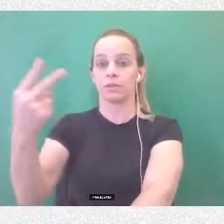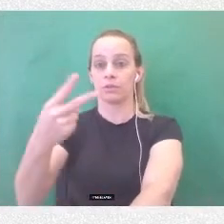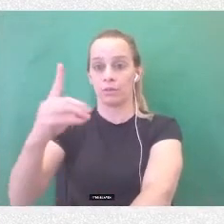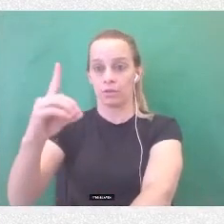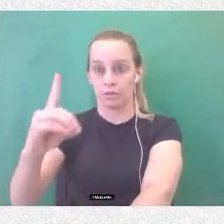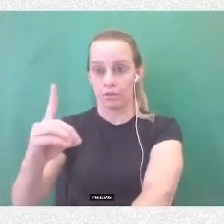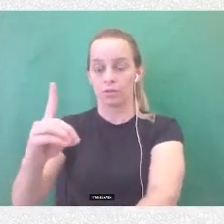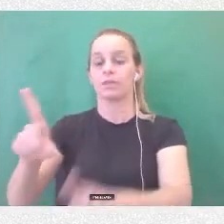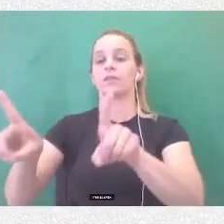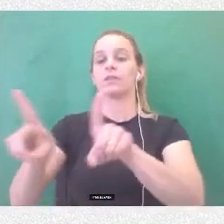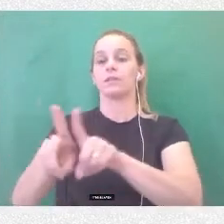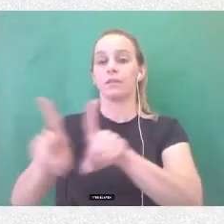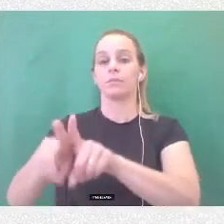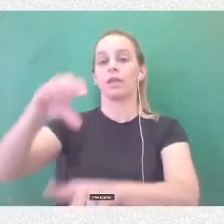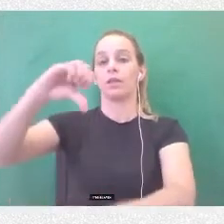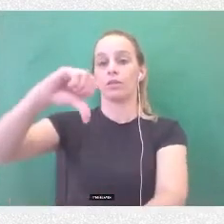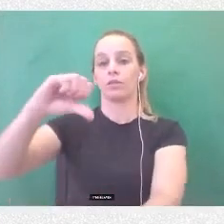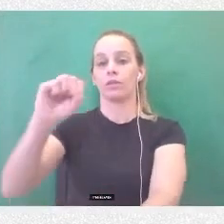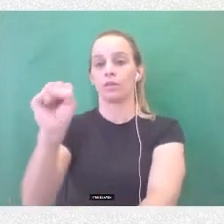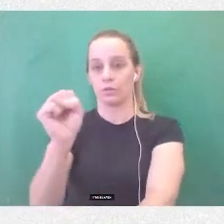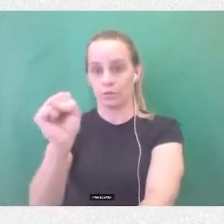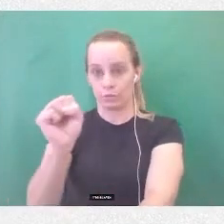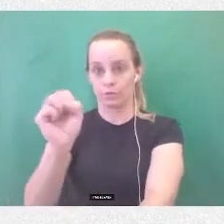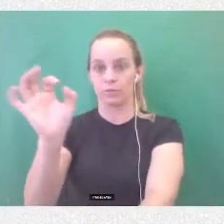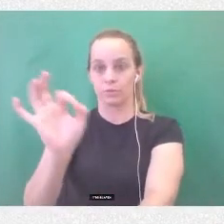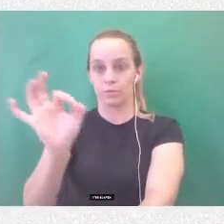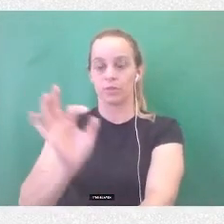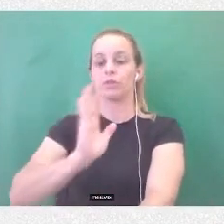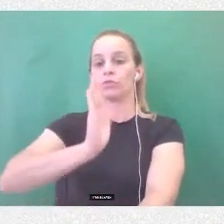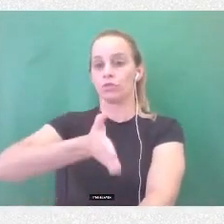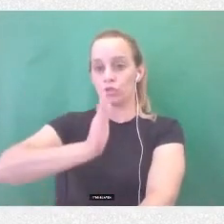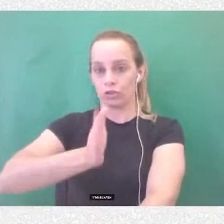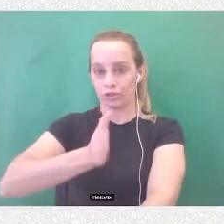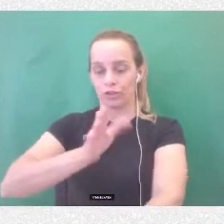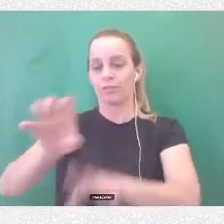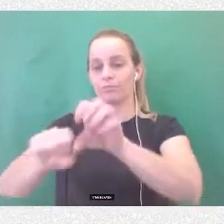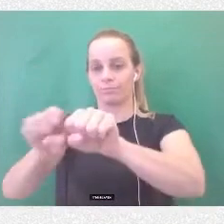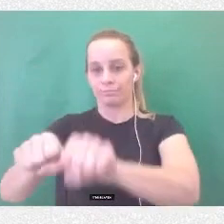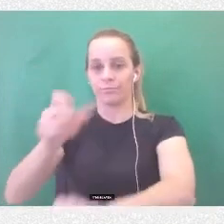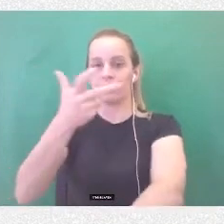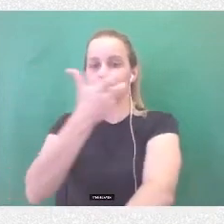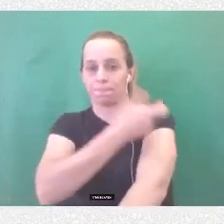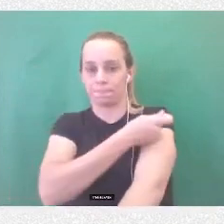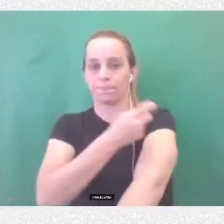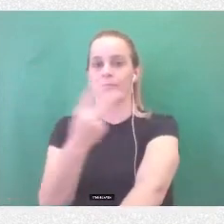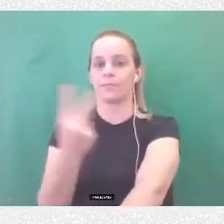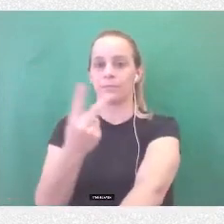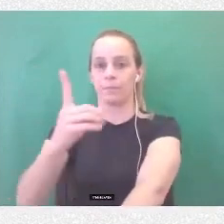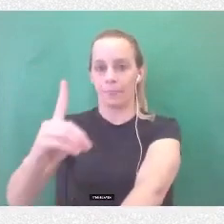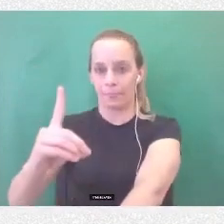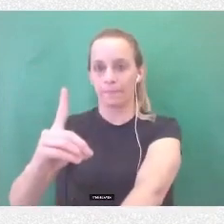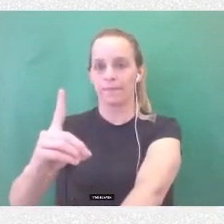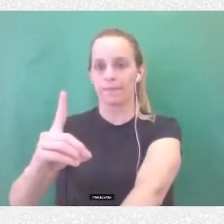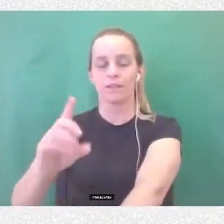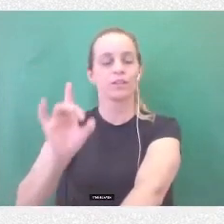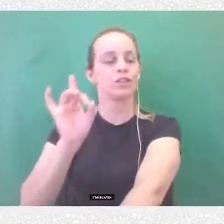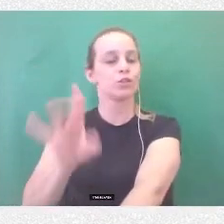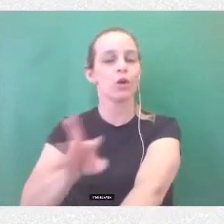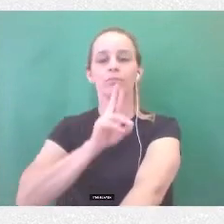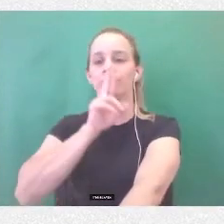também 98% recorreram à busca da segunda dose. Apenas para deixar